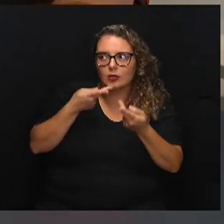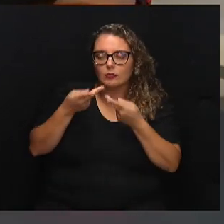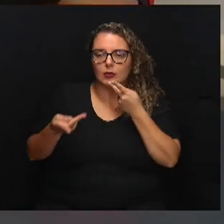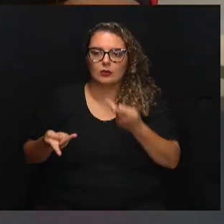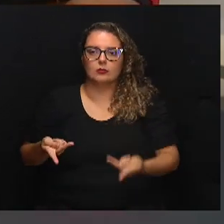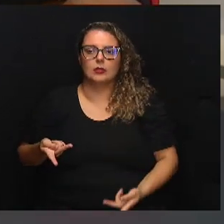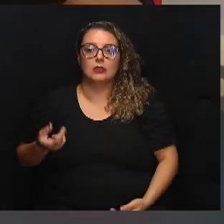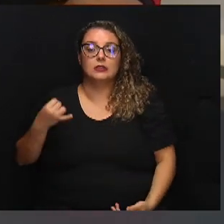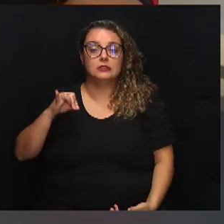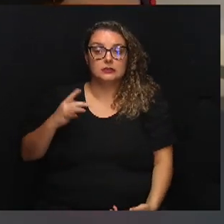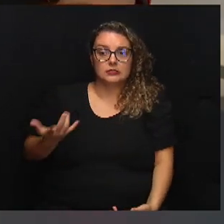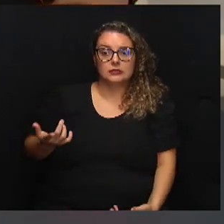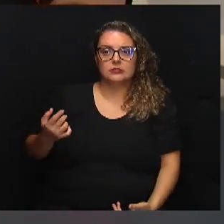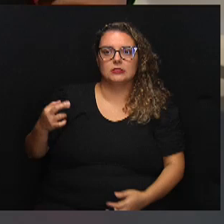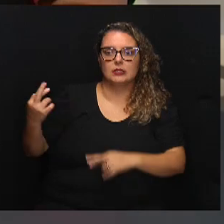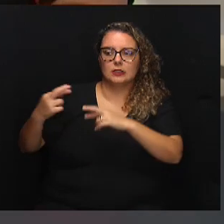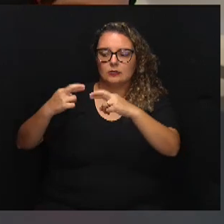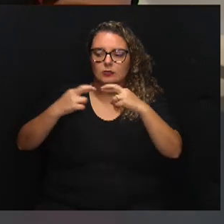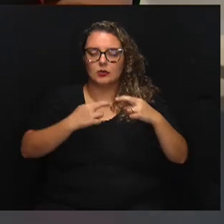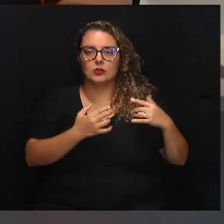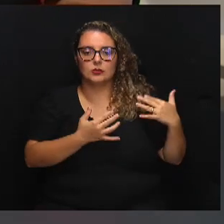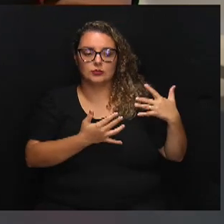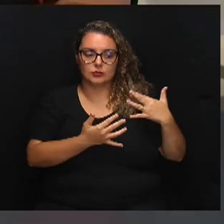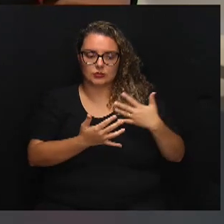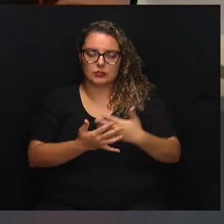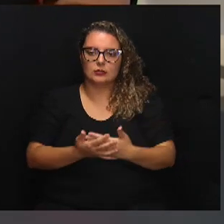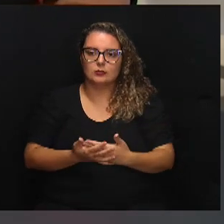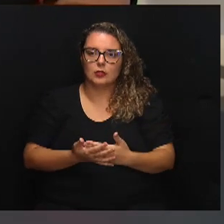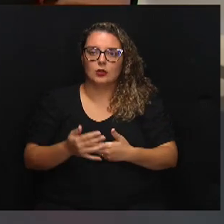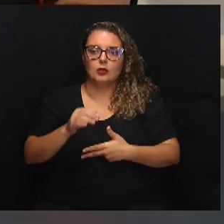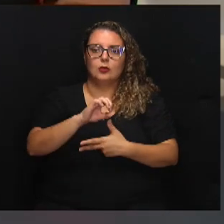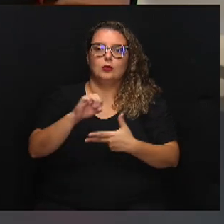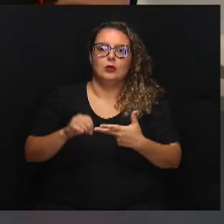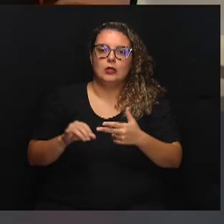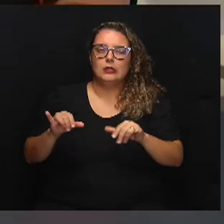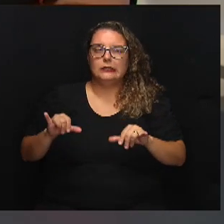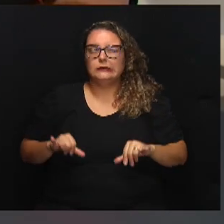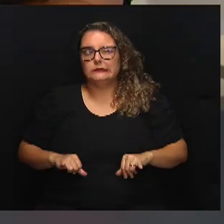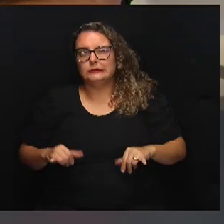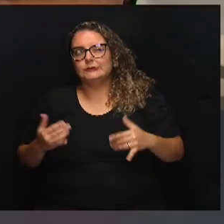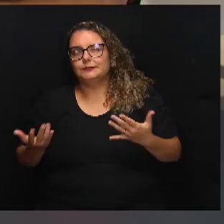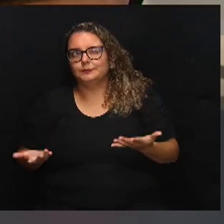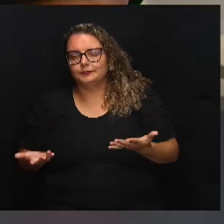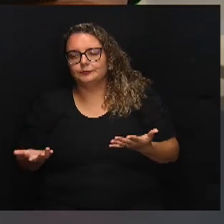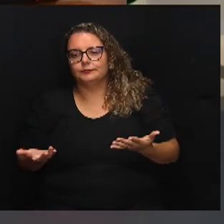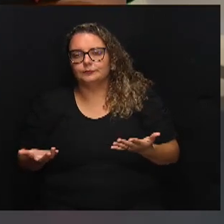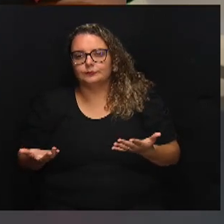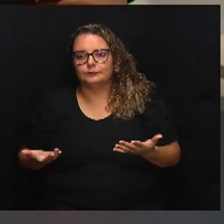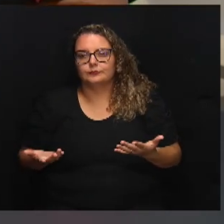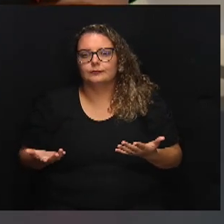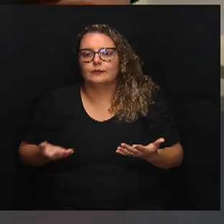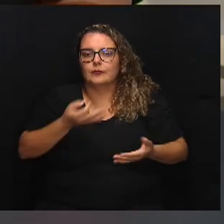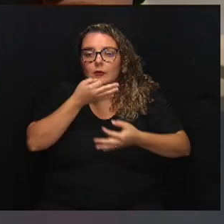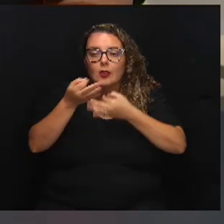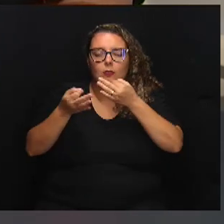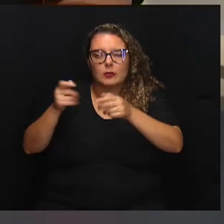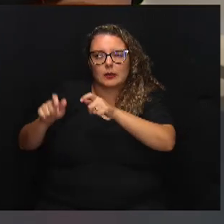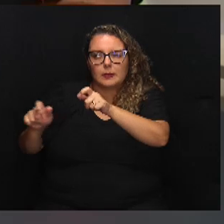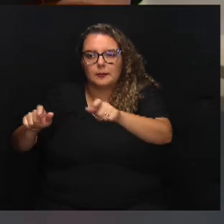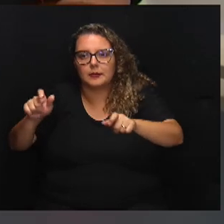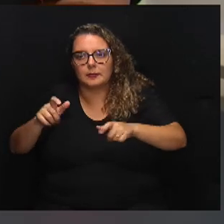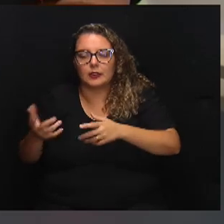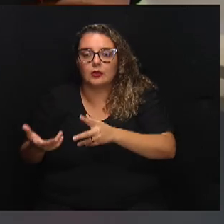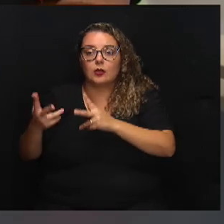você analisar, de alguns anos para cá, o Enem tem sofrido na boca da opinião pública como